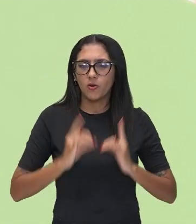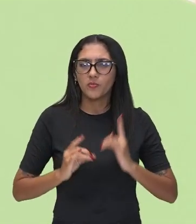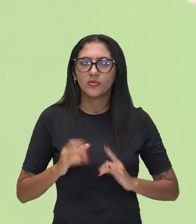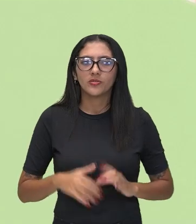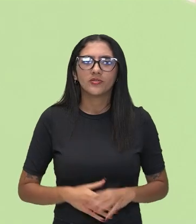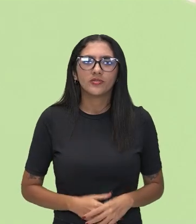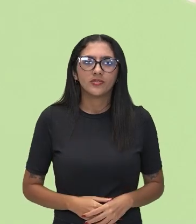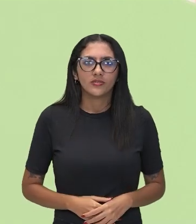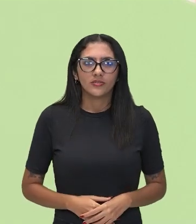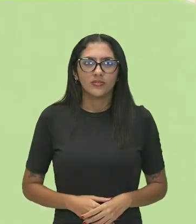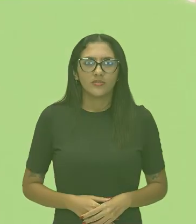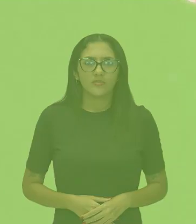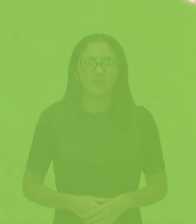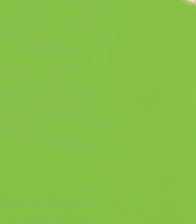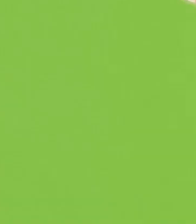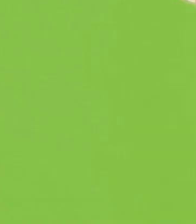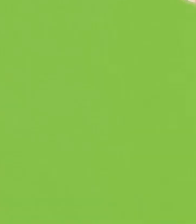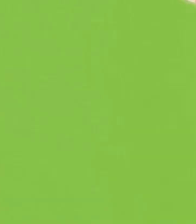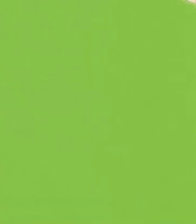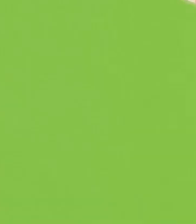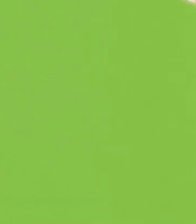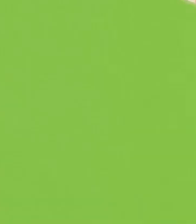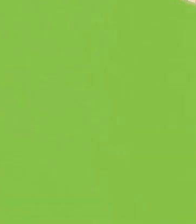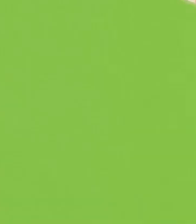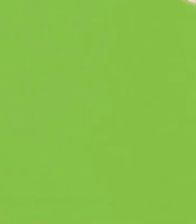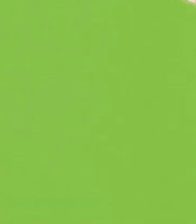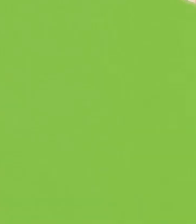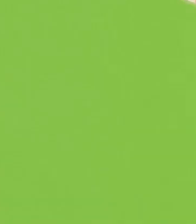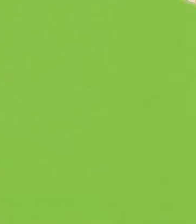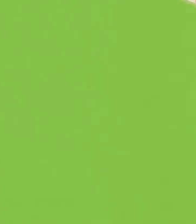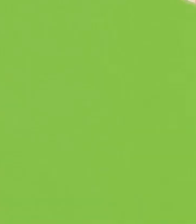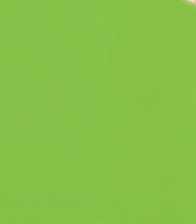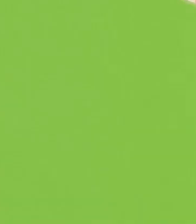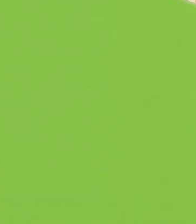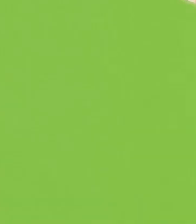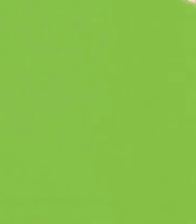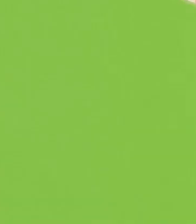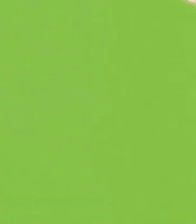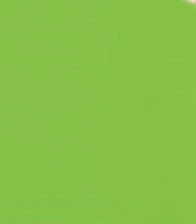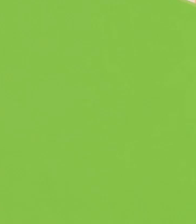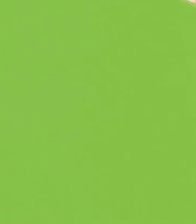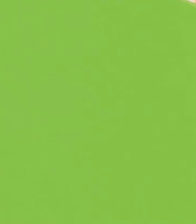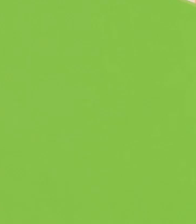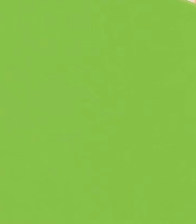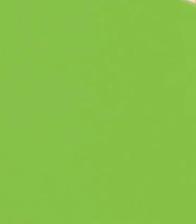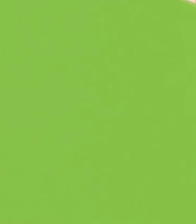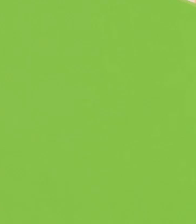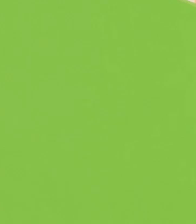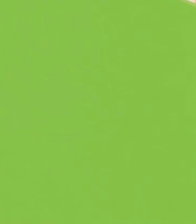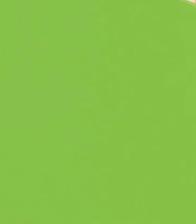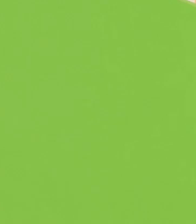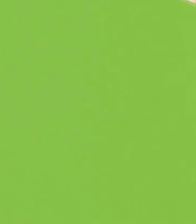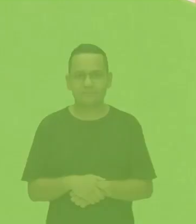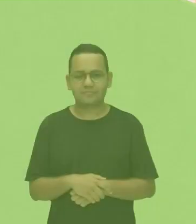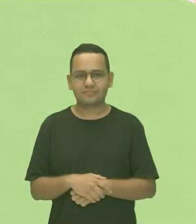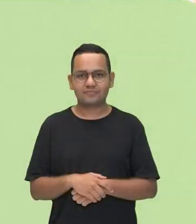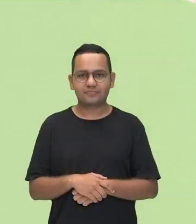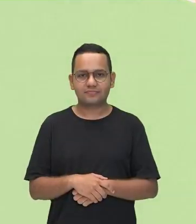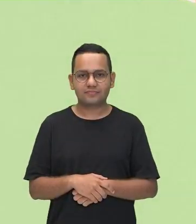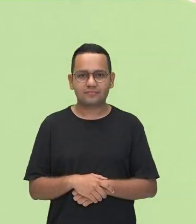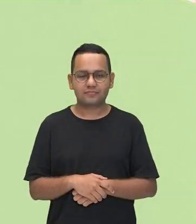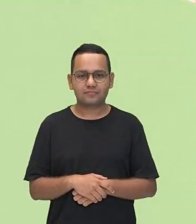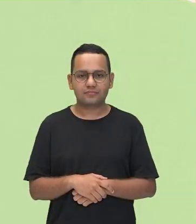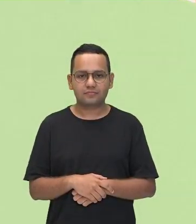aquelas características visíveis da mariposa Biston betulária e o quanto que